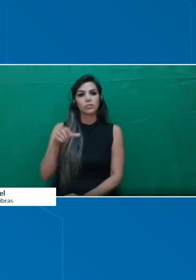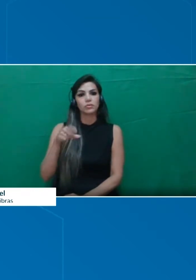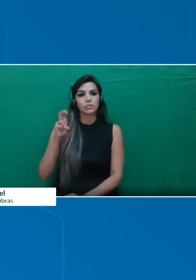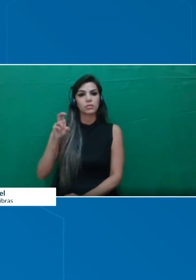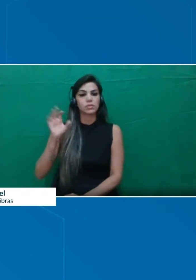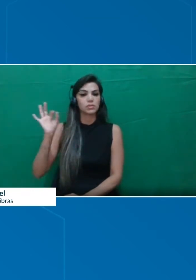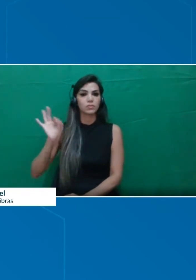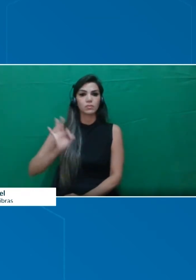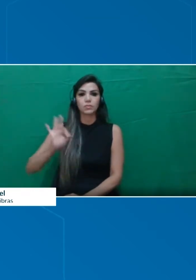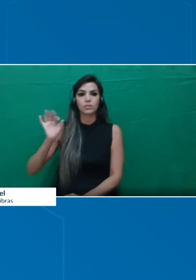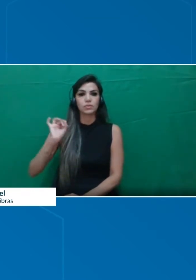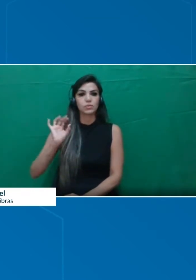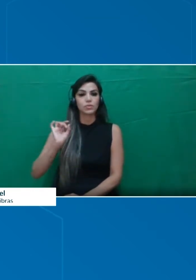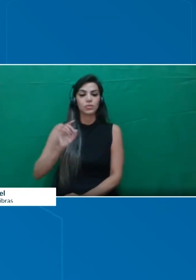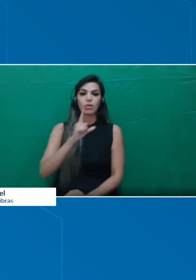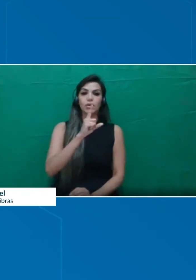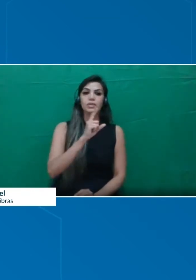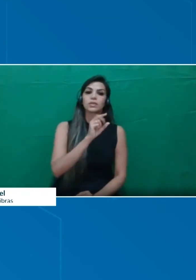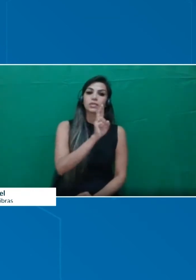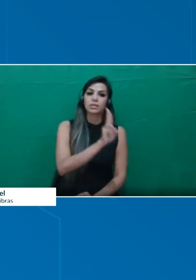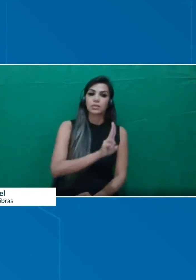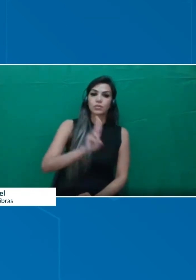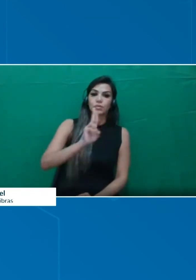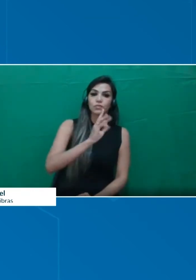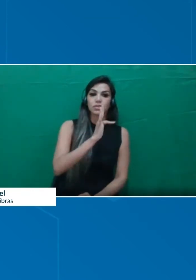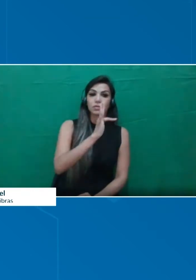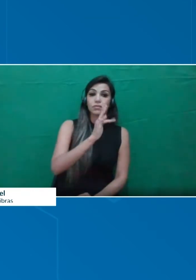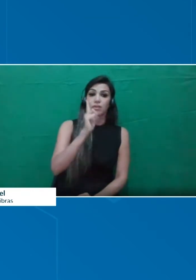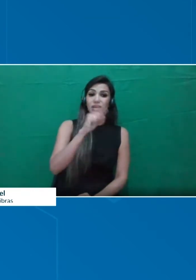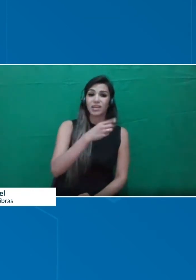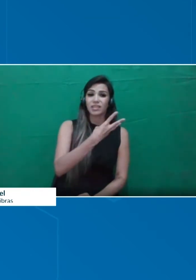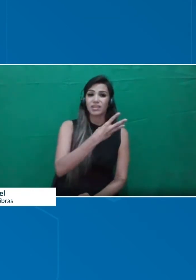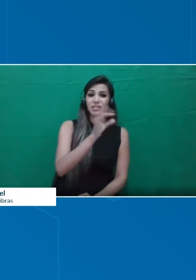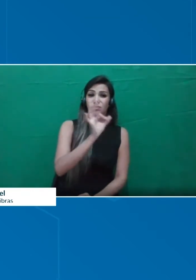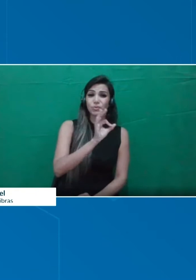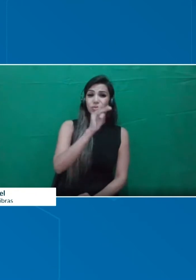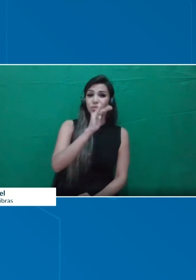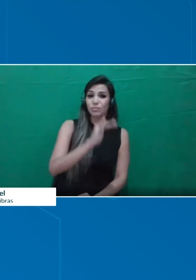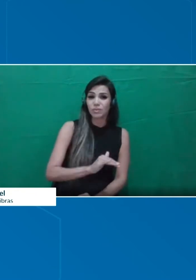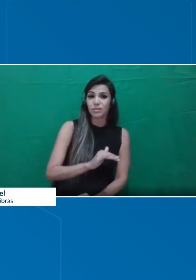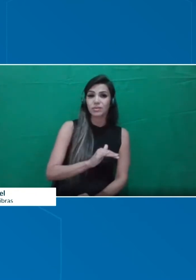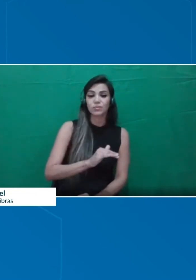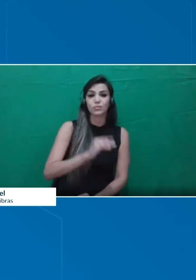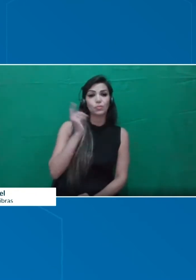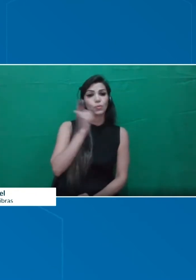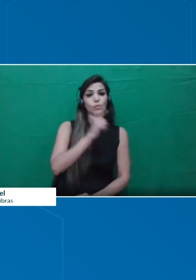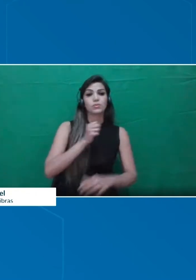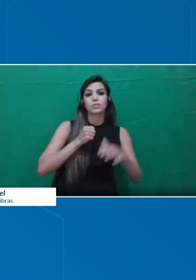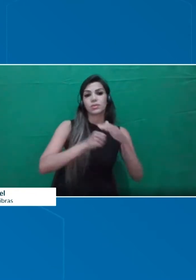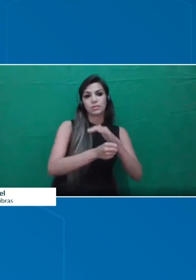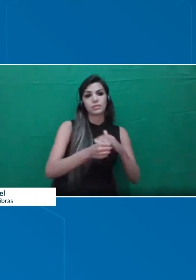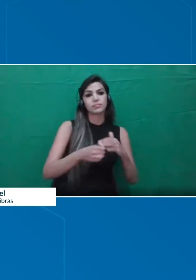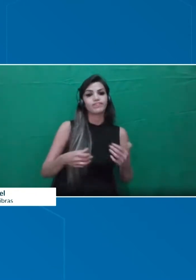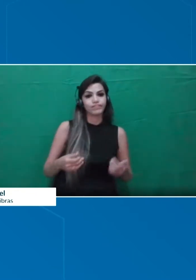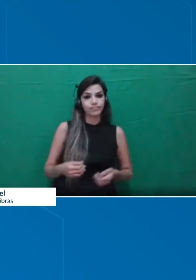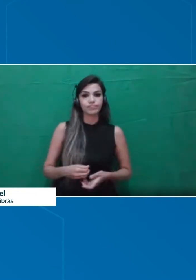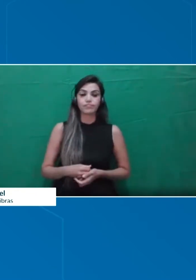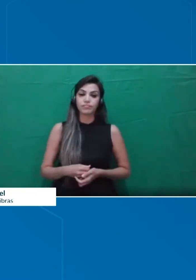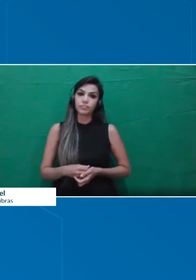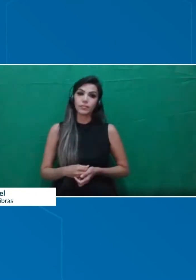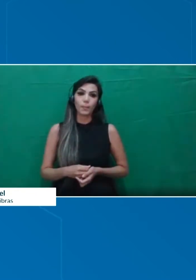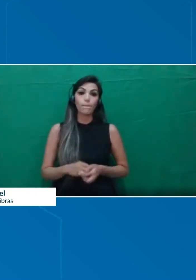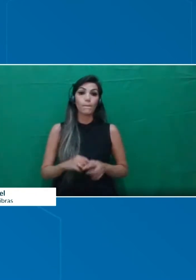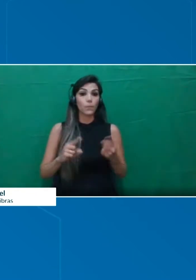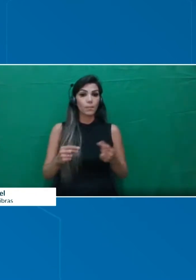4,5%, e nas universidades federais, menos de 3% que conseguem entrar. Mas essa sua